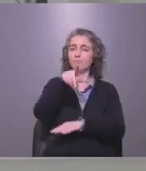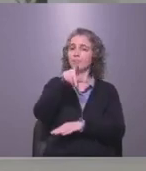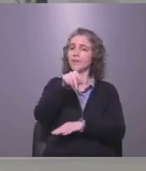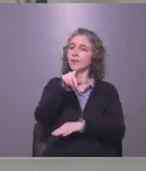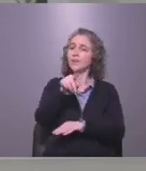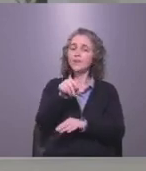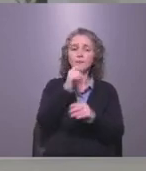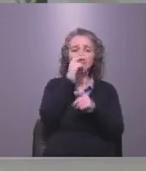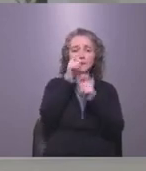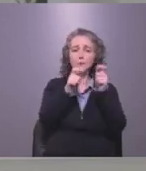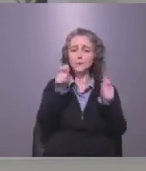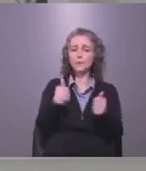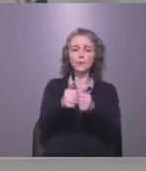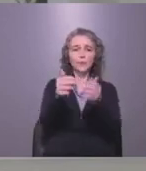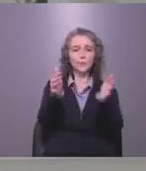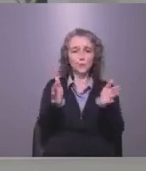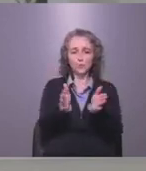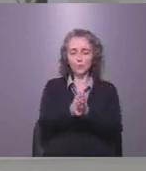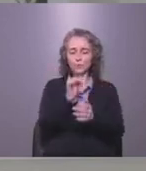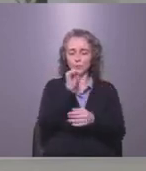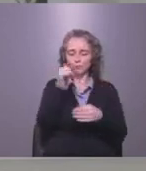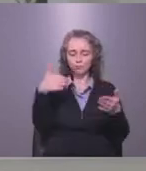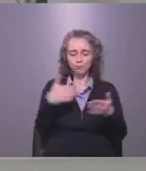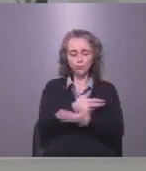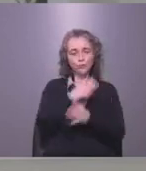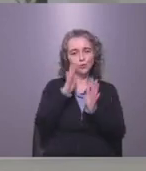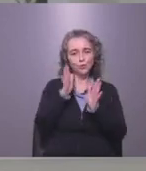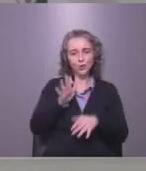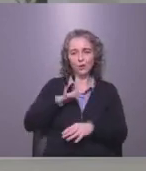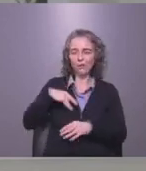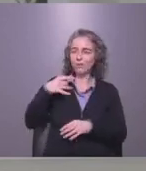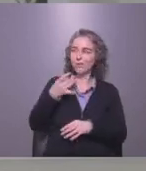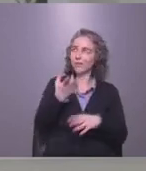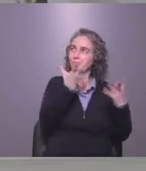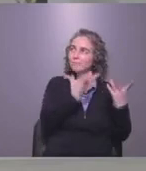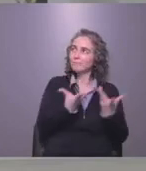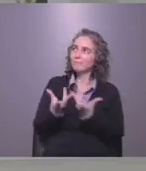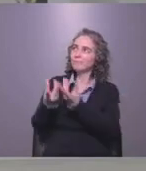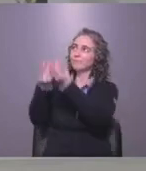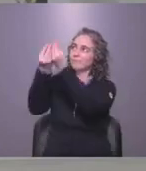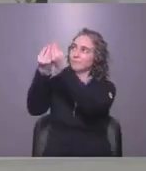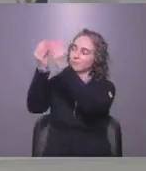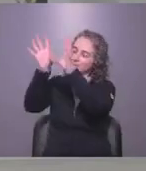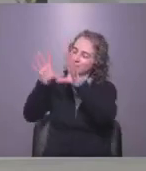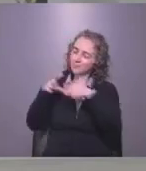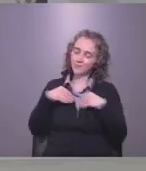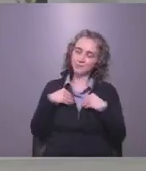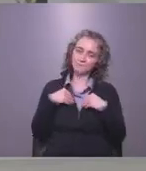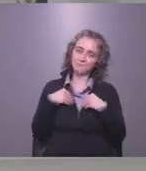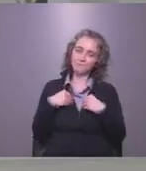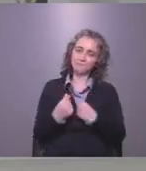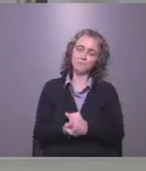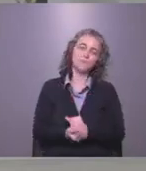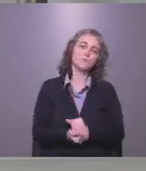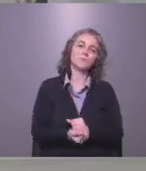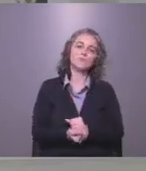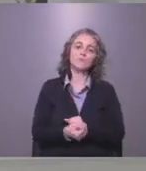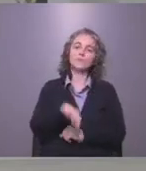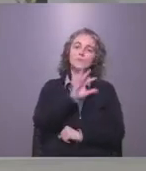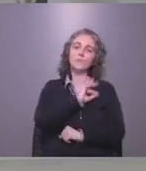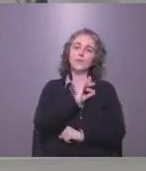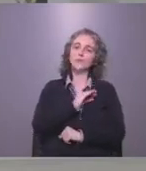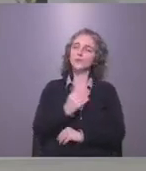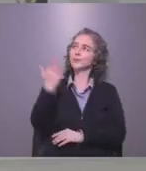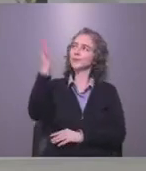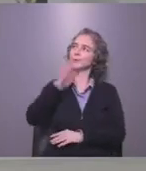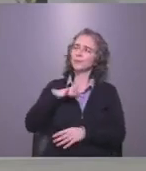que na vossa misericórdia partiram deste mundo. Admiti-os na luz da vossa presença. Tende misericórdia